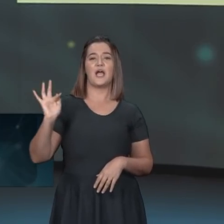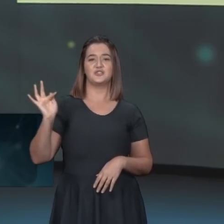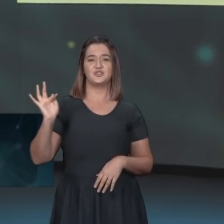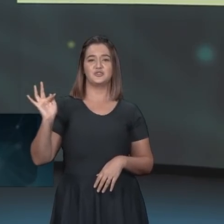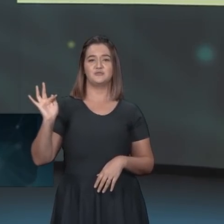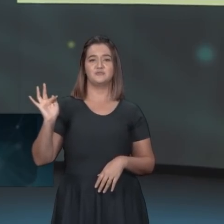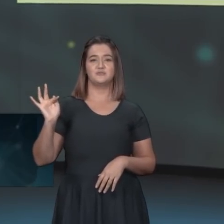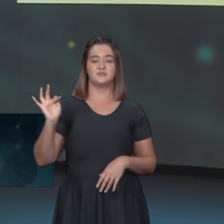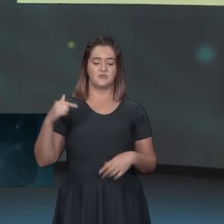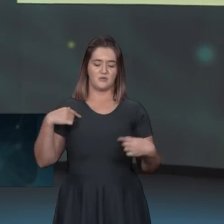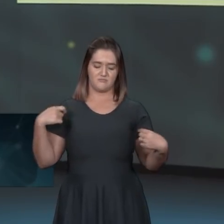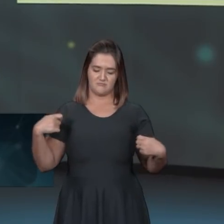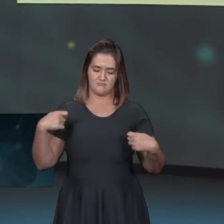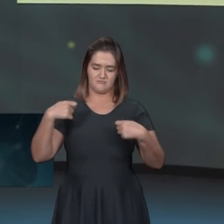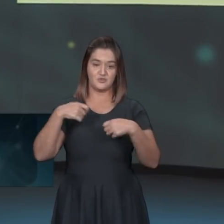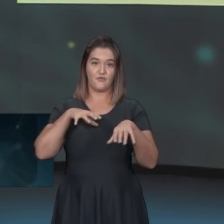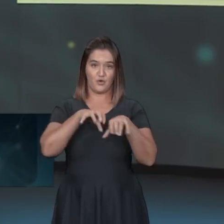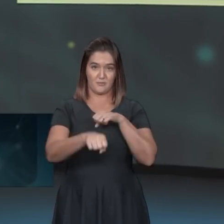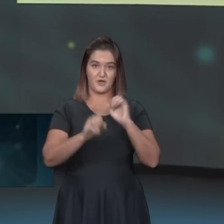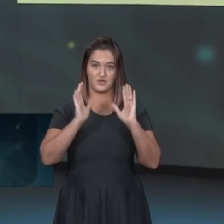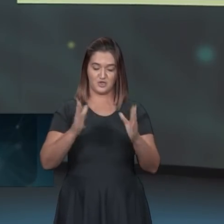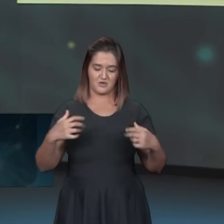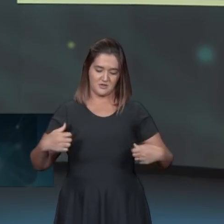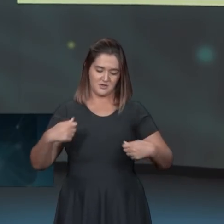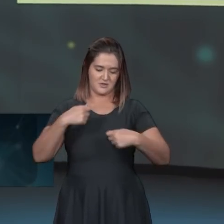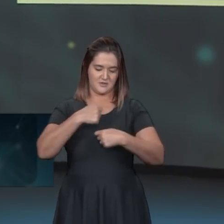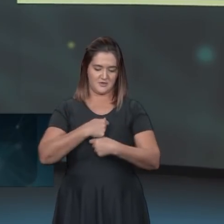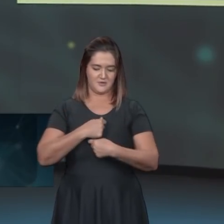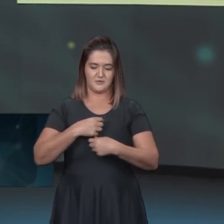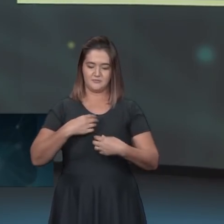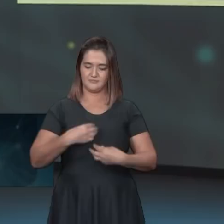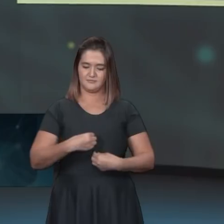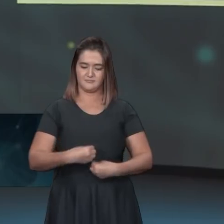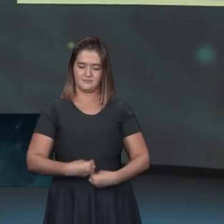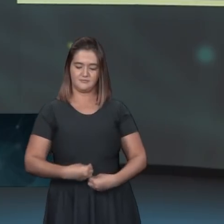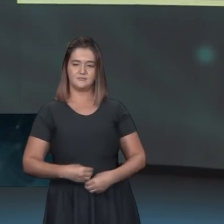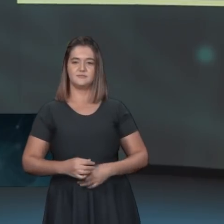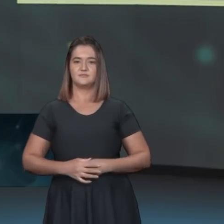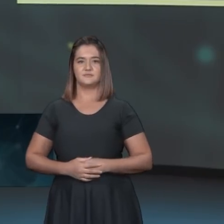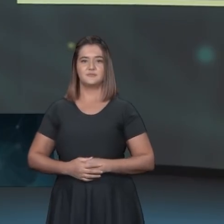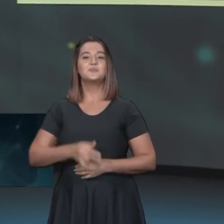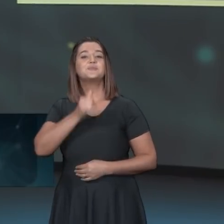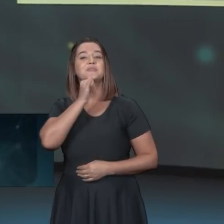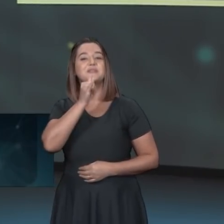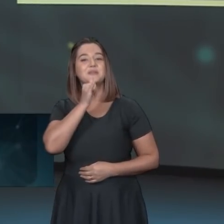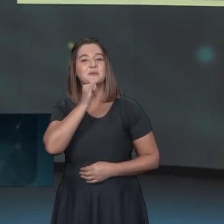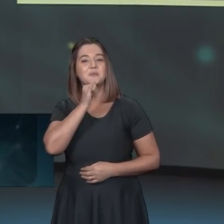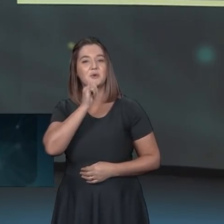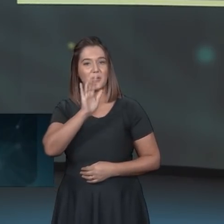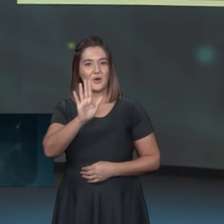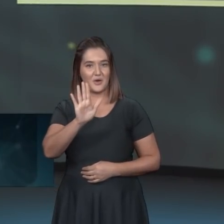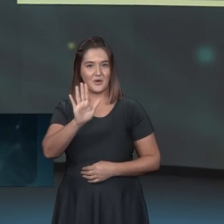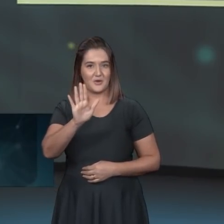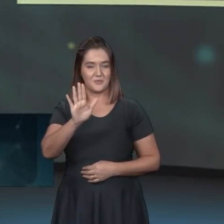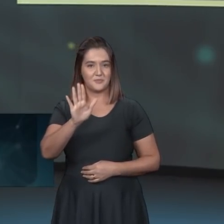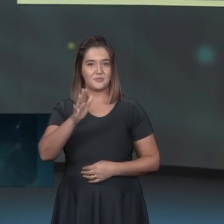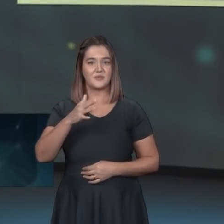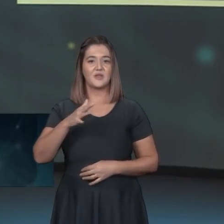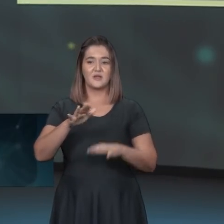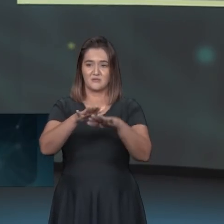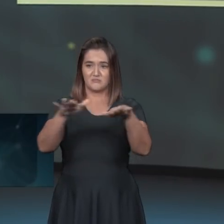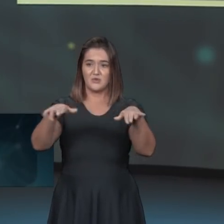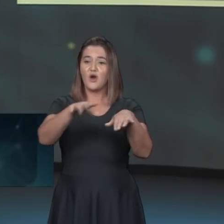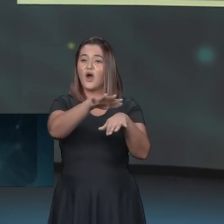você já está formado, as notas já estão lançadas? Eu sou professor há muitos anos. Se eu falar com os alunos assim, não haverá a formatura esse ano,